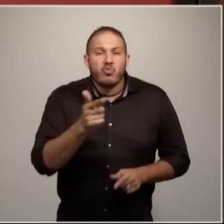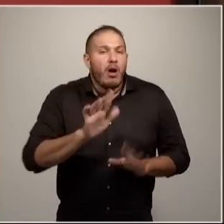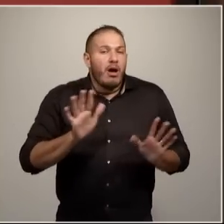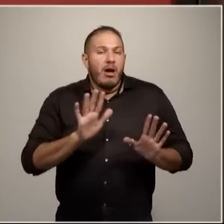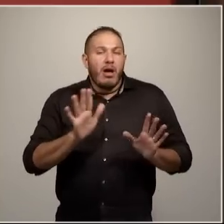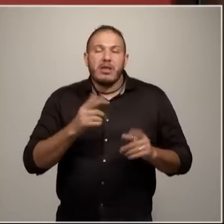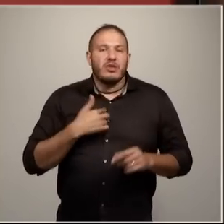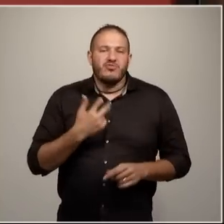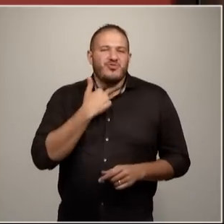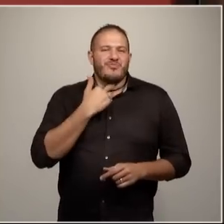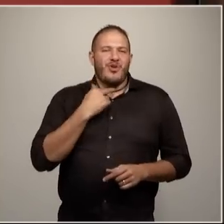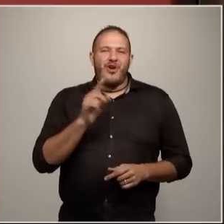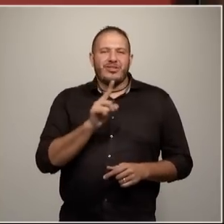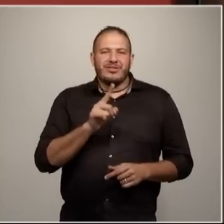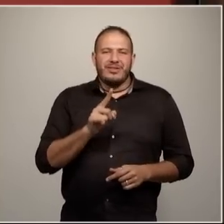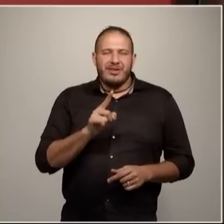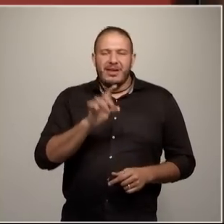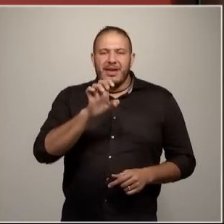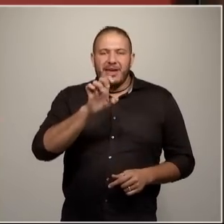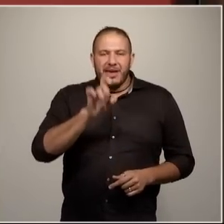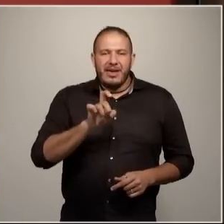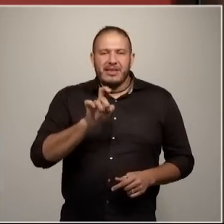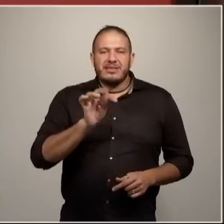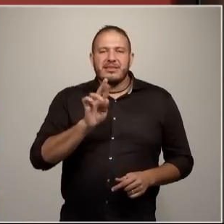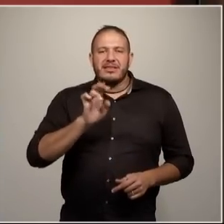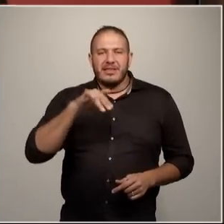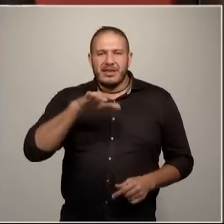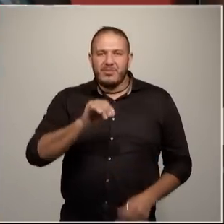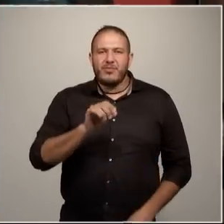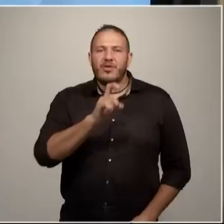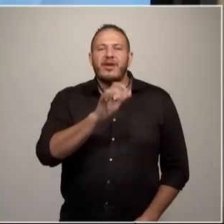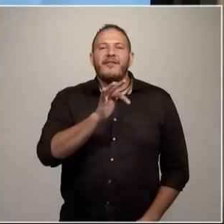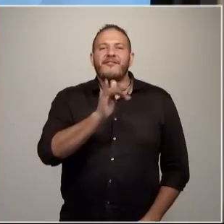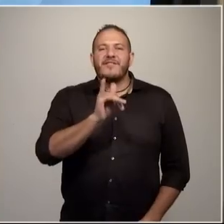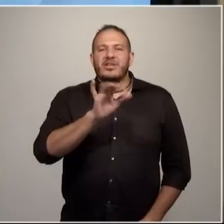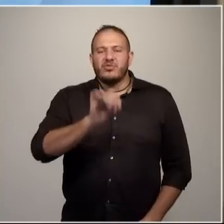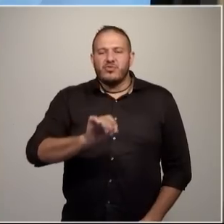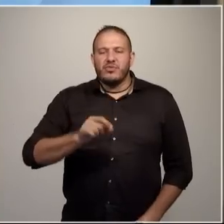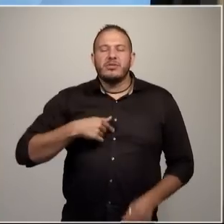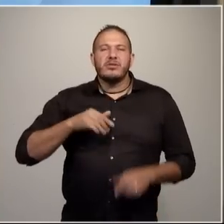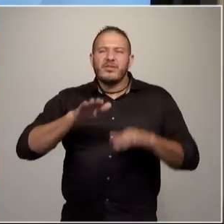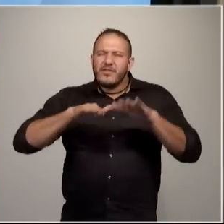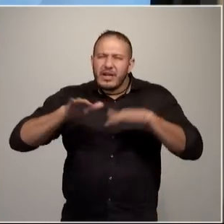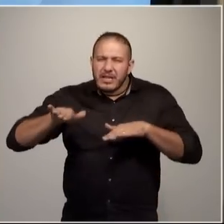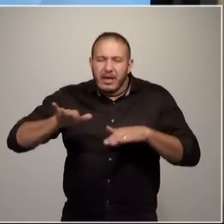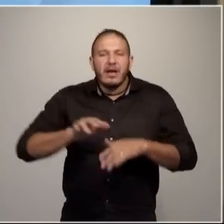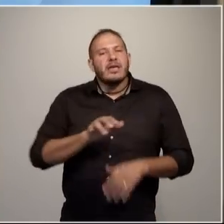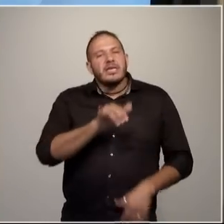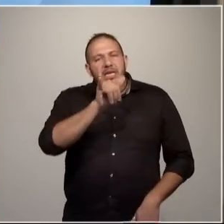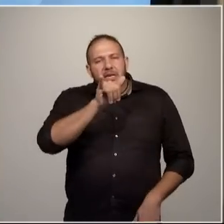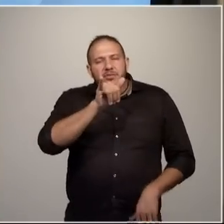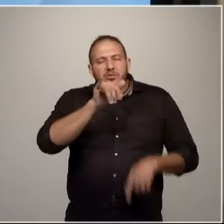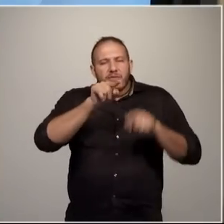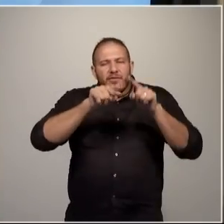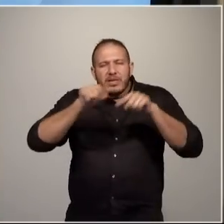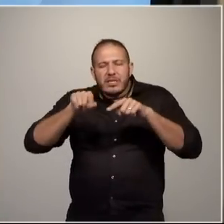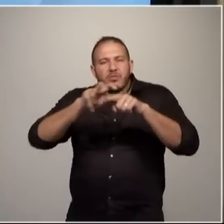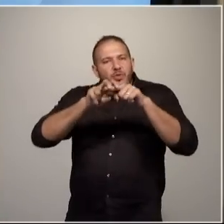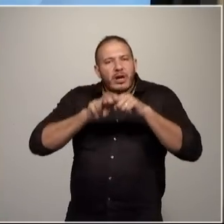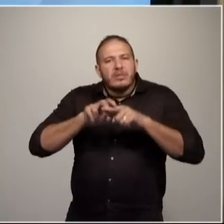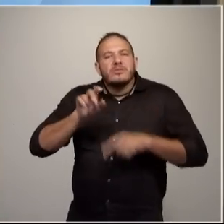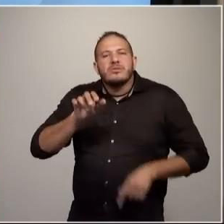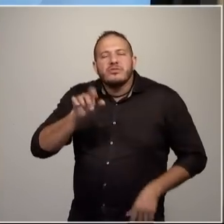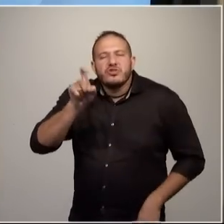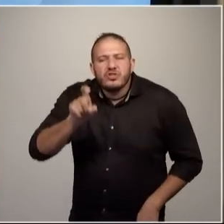não pode ser extremos fixos. Esses extremos vão variar com o y variando em função do x.